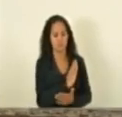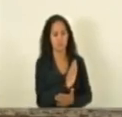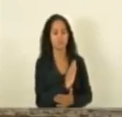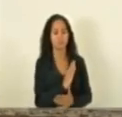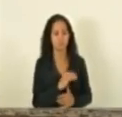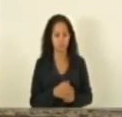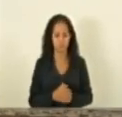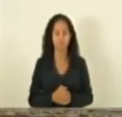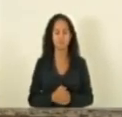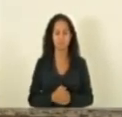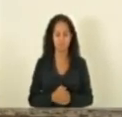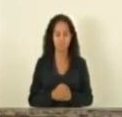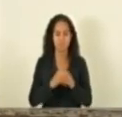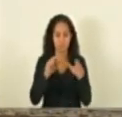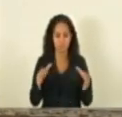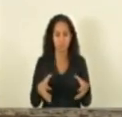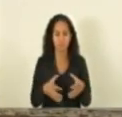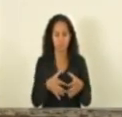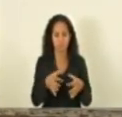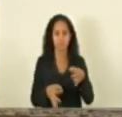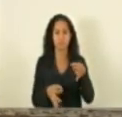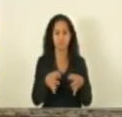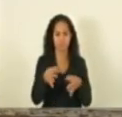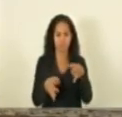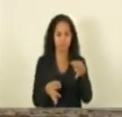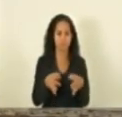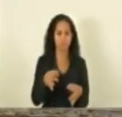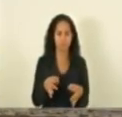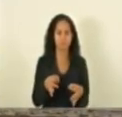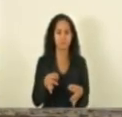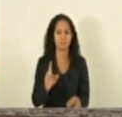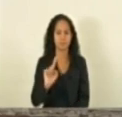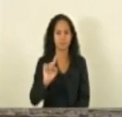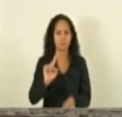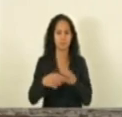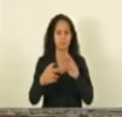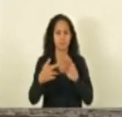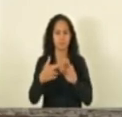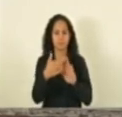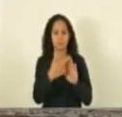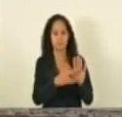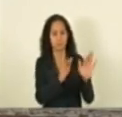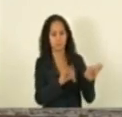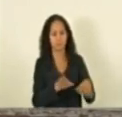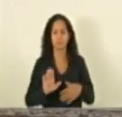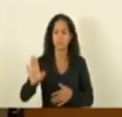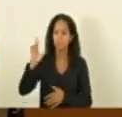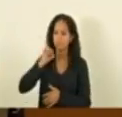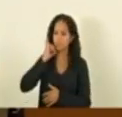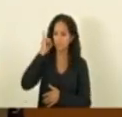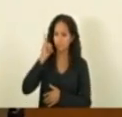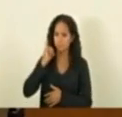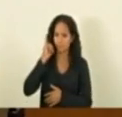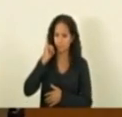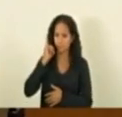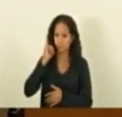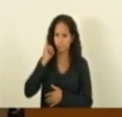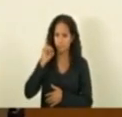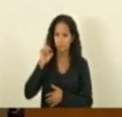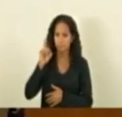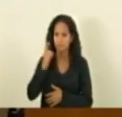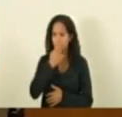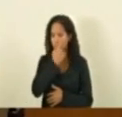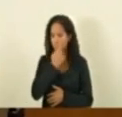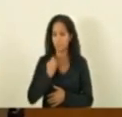Aprovado a Comissão de Justiça para a redação final. Deputado Dari, eu quero que confirme a minha presença, por